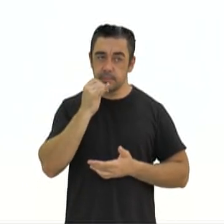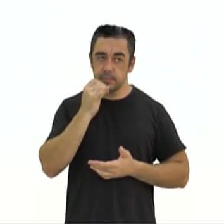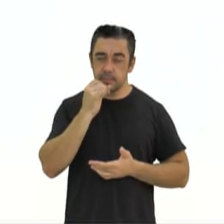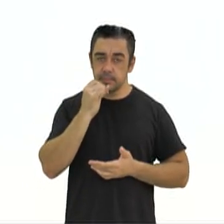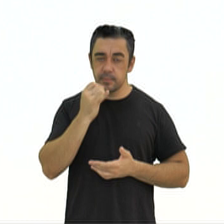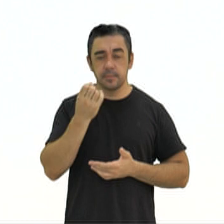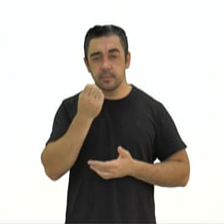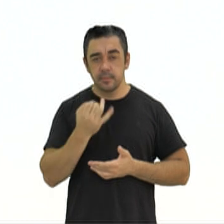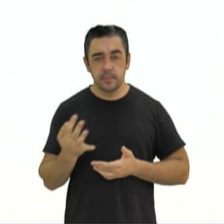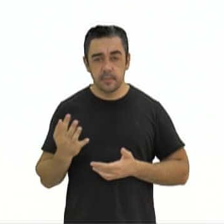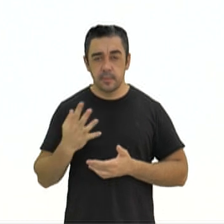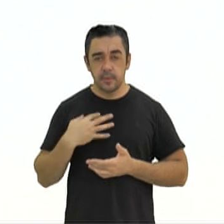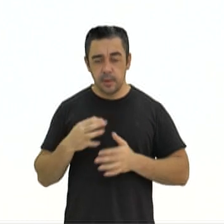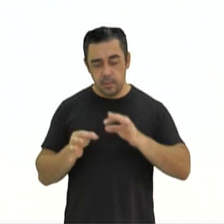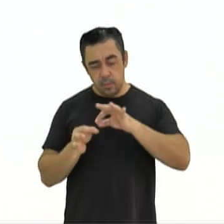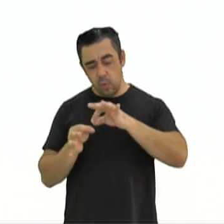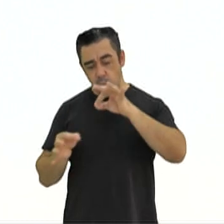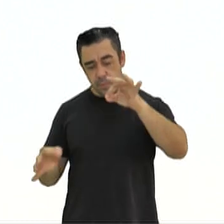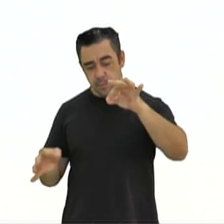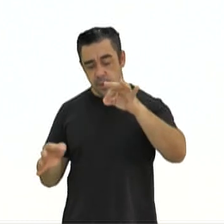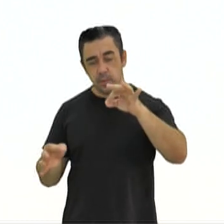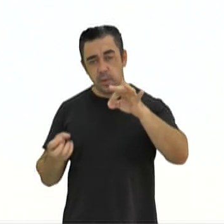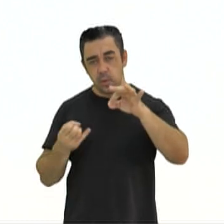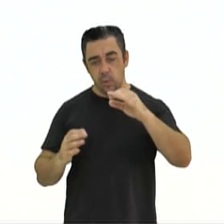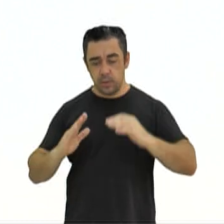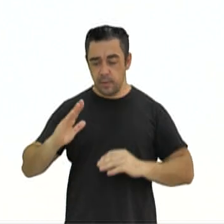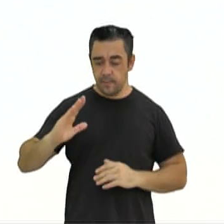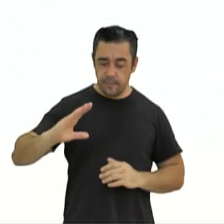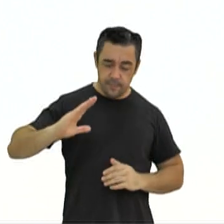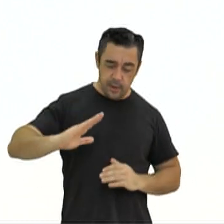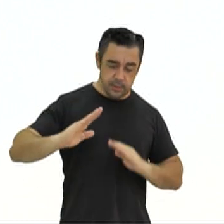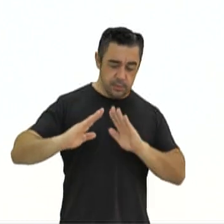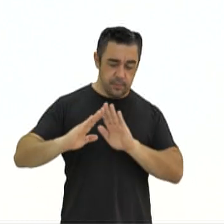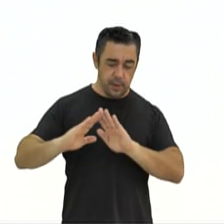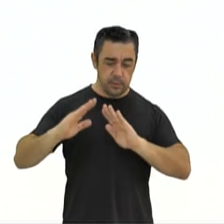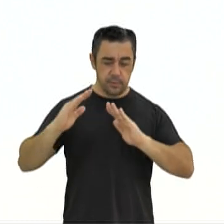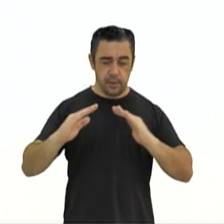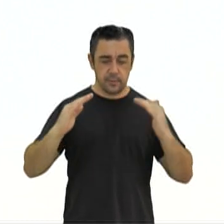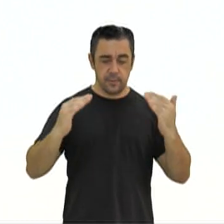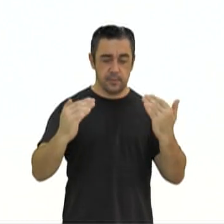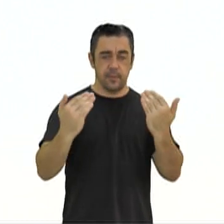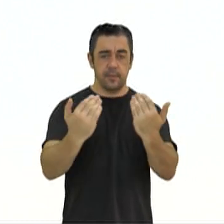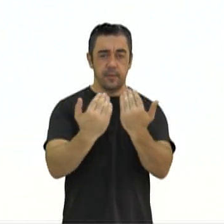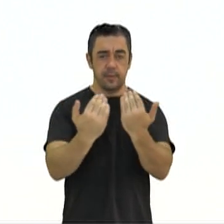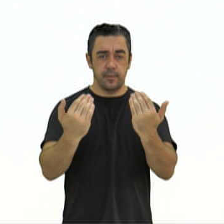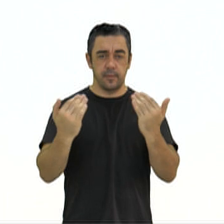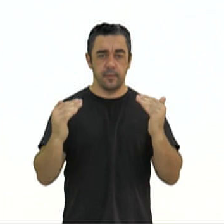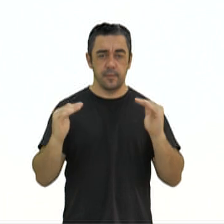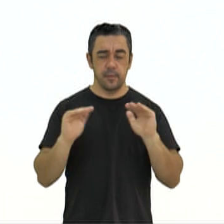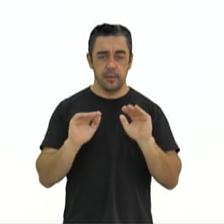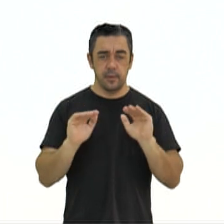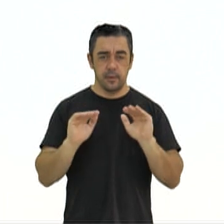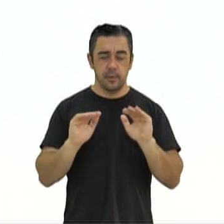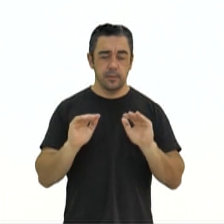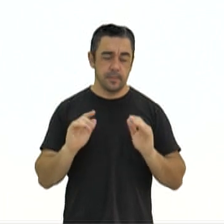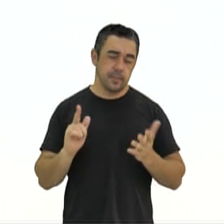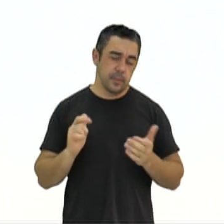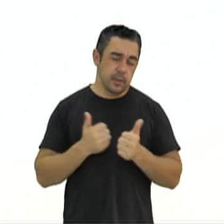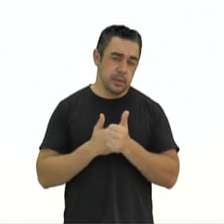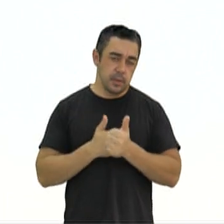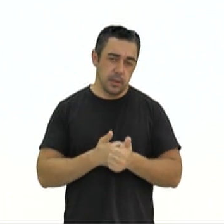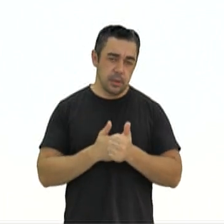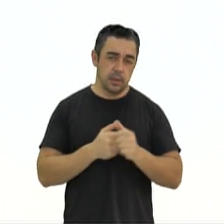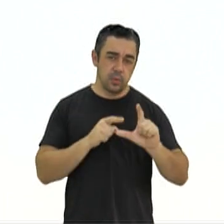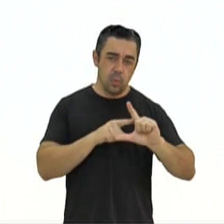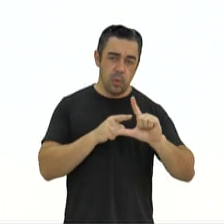o comprimento das faces, do solo até, de uma base até outra, respeitando a inclinação da